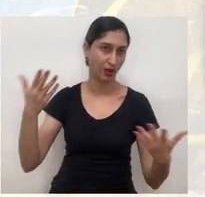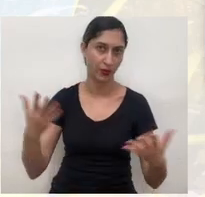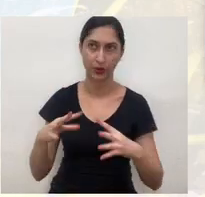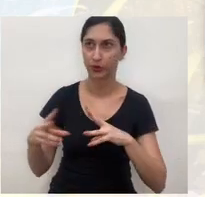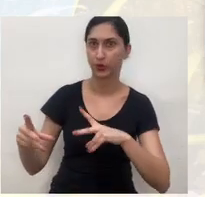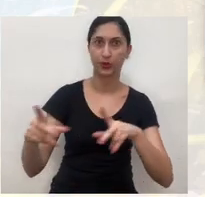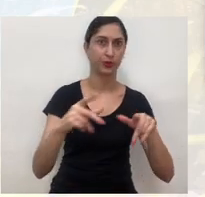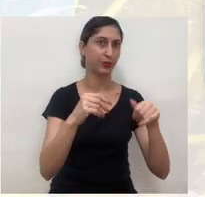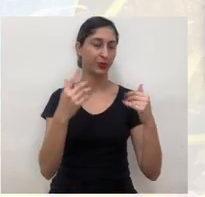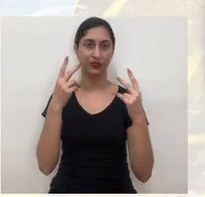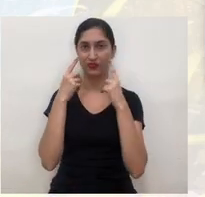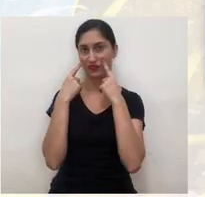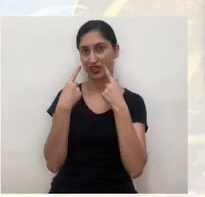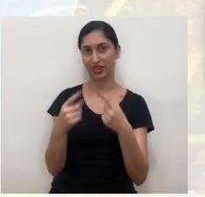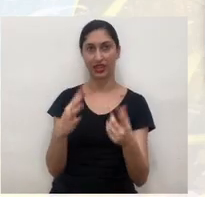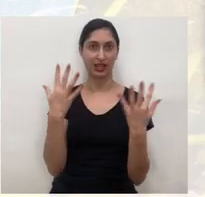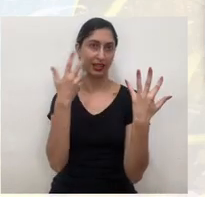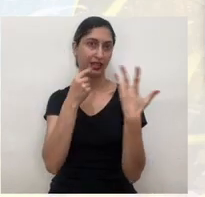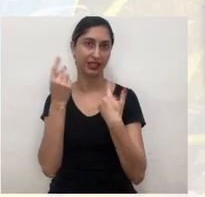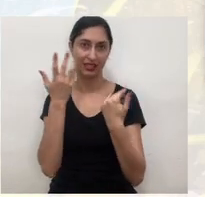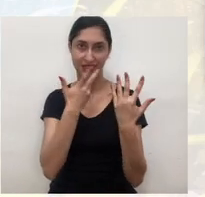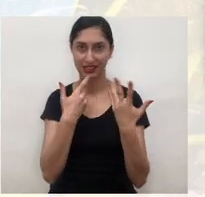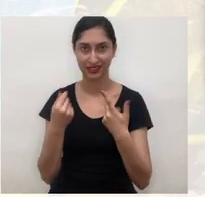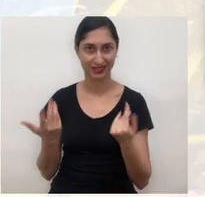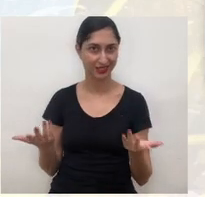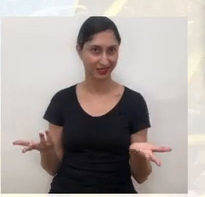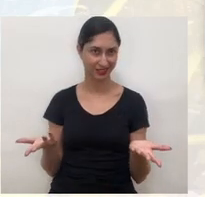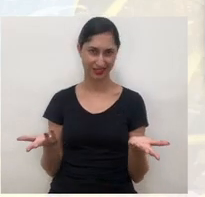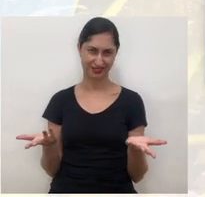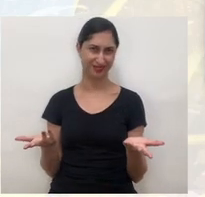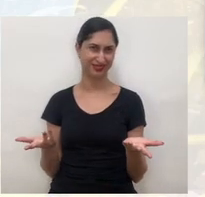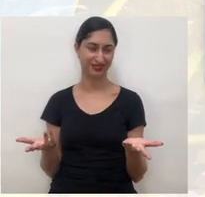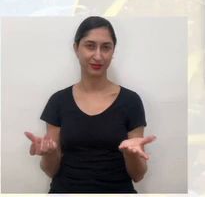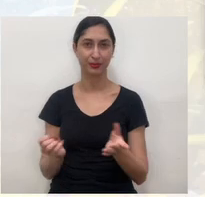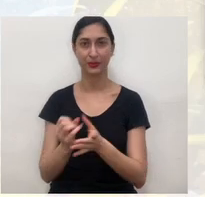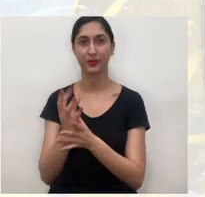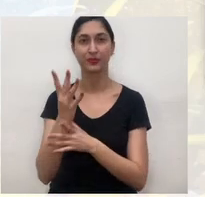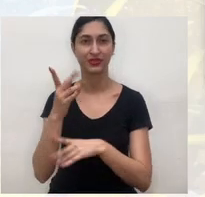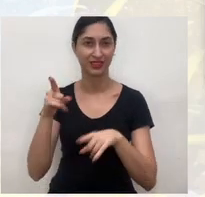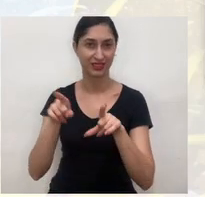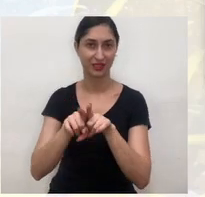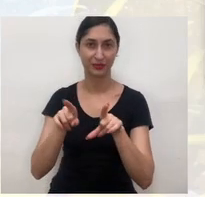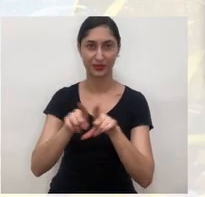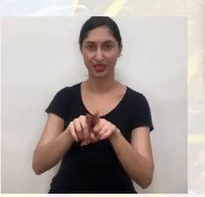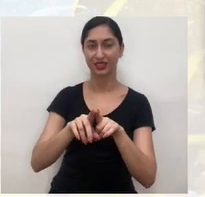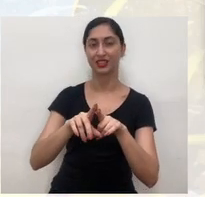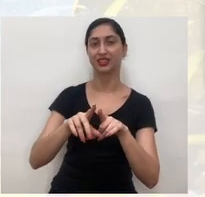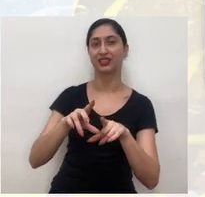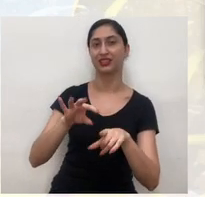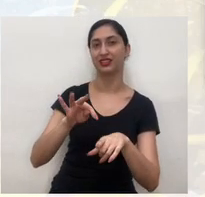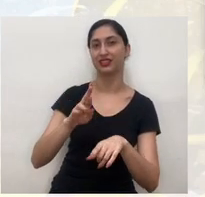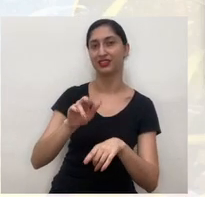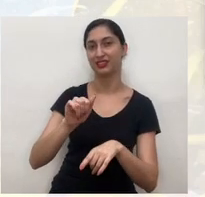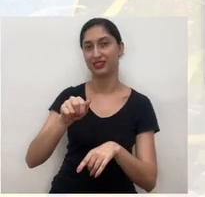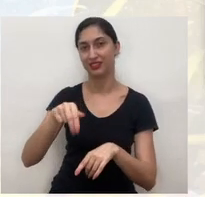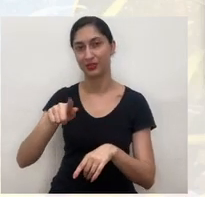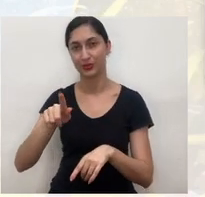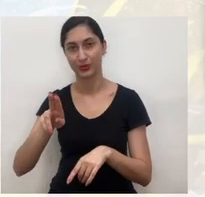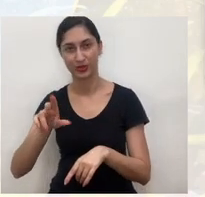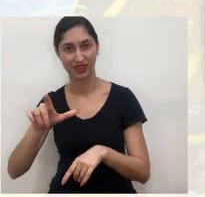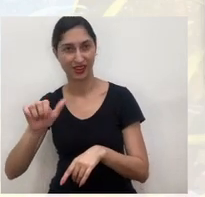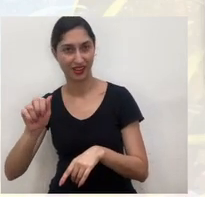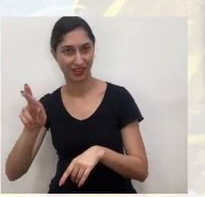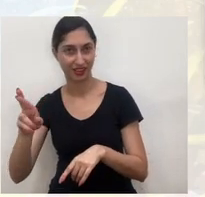linda, né? A palmeira triangular também teve essa época e hoje em dia ninguém mais usa, ninguém liga mais para